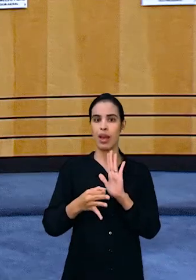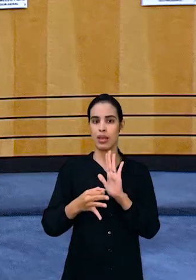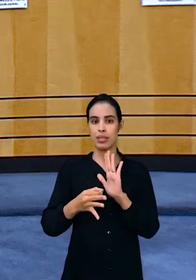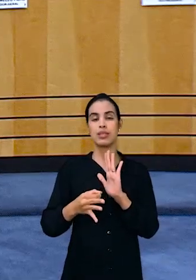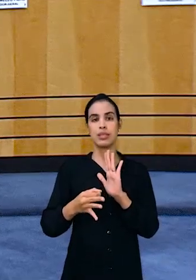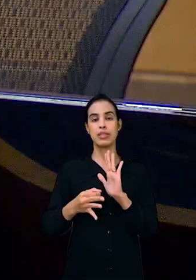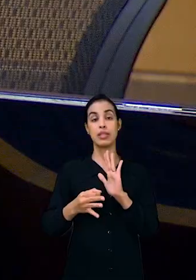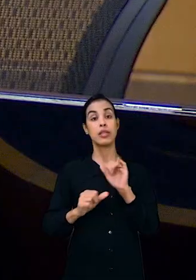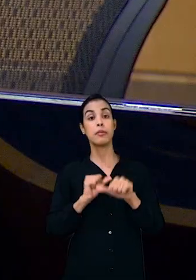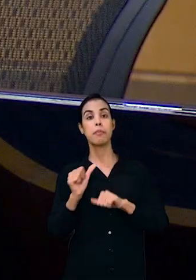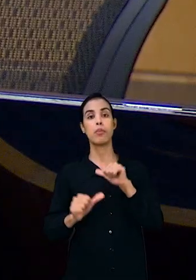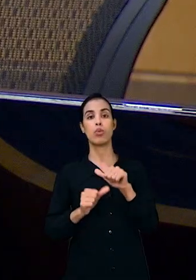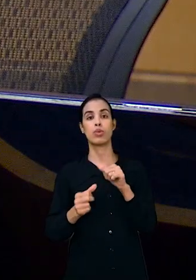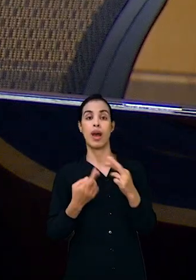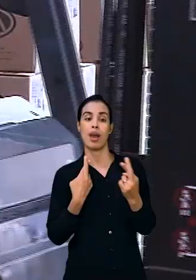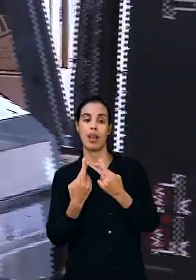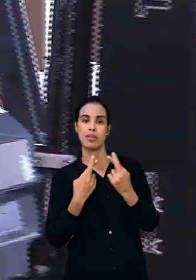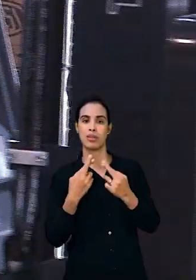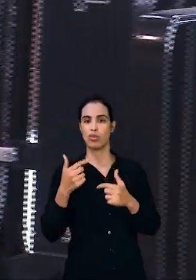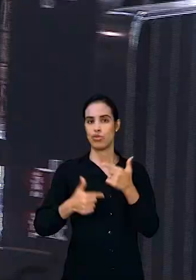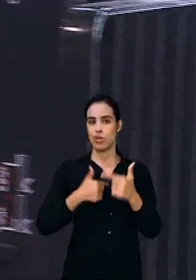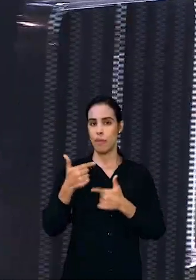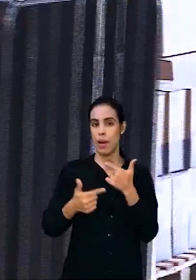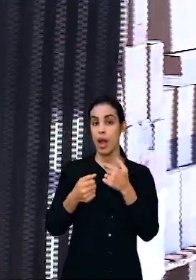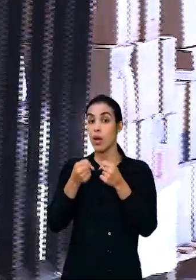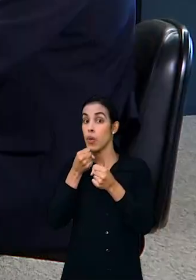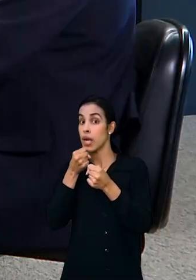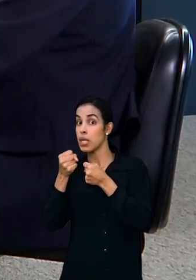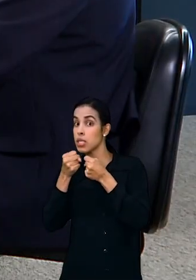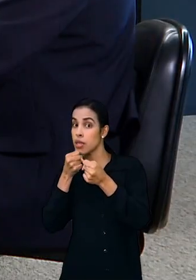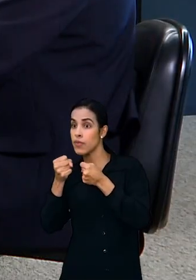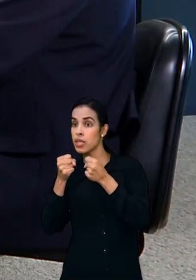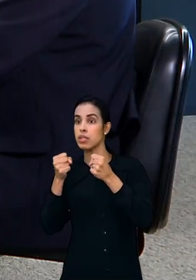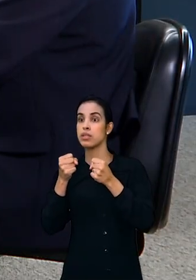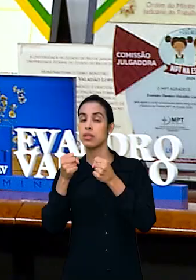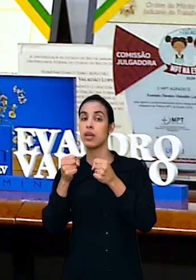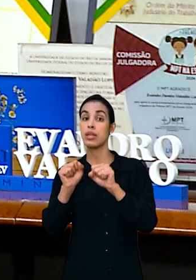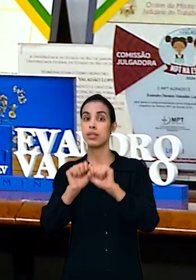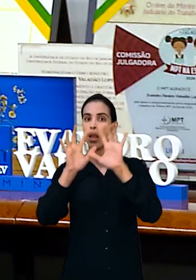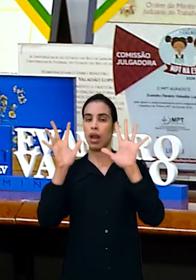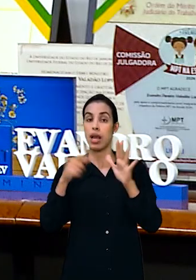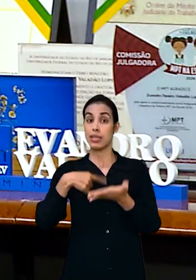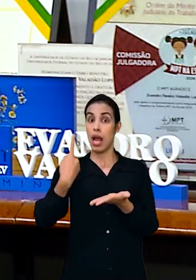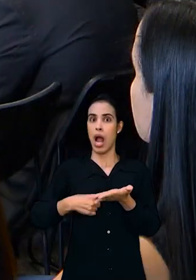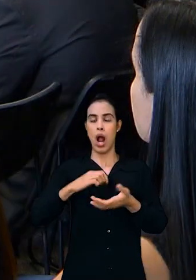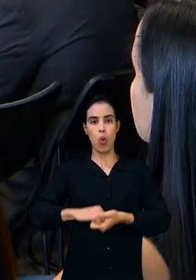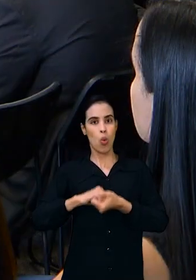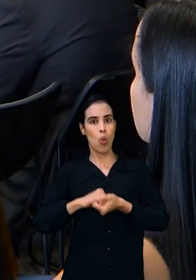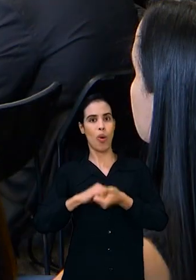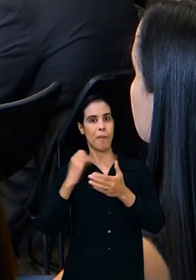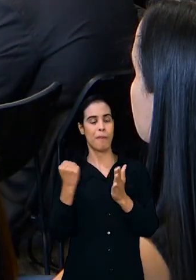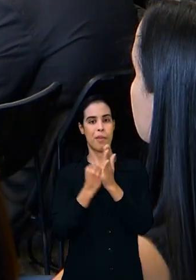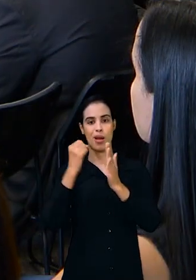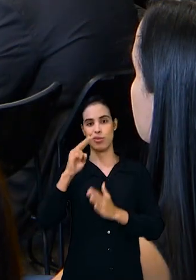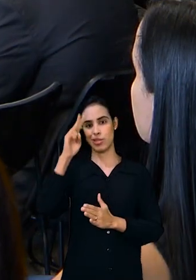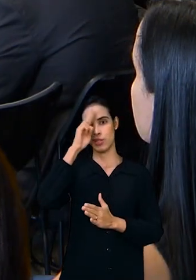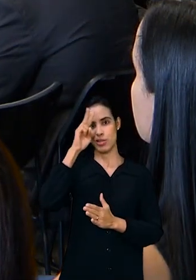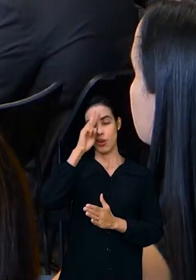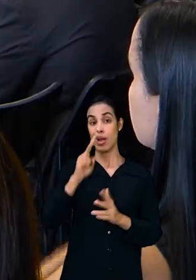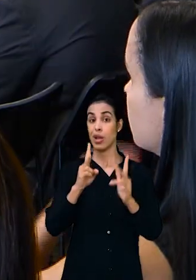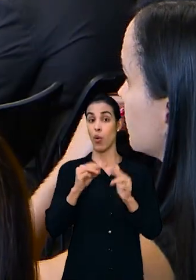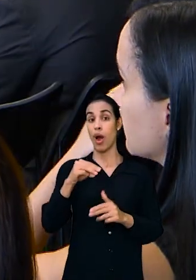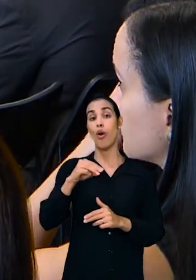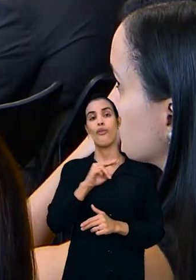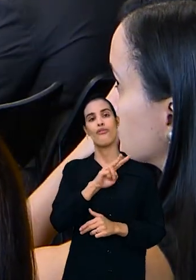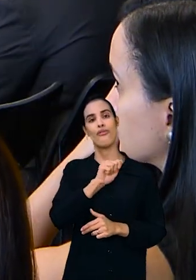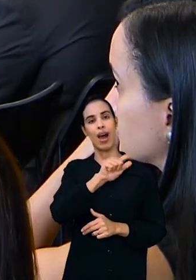teses jurídicas que impactam as relações trabalhistas, entrevistas que esclarecem, acordos históricos, como